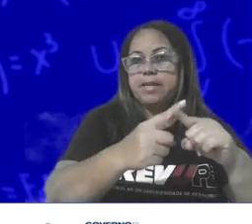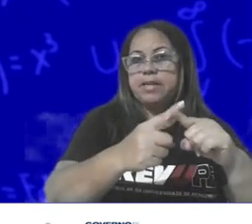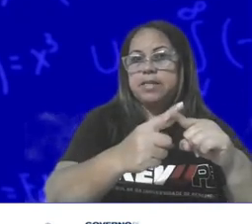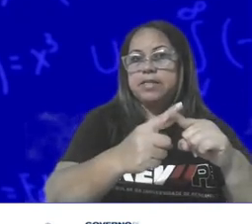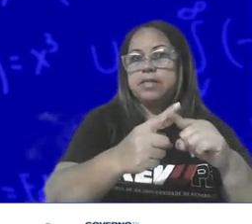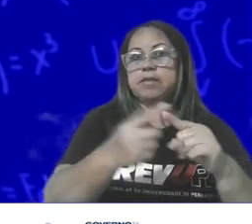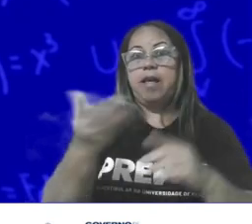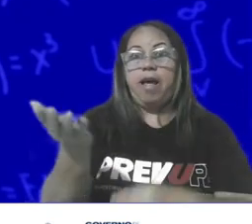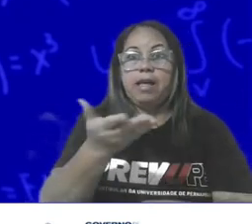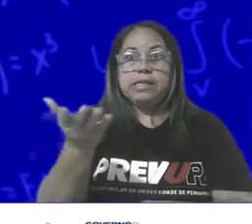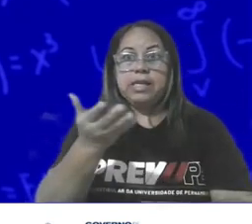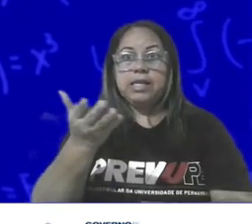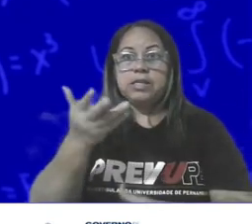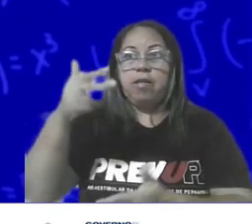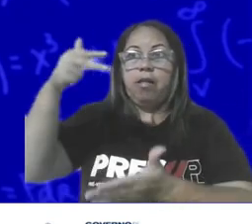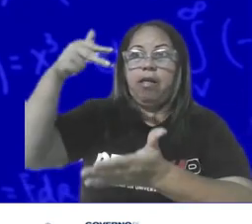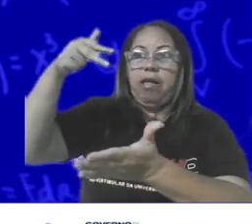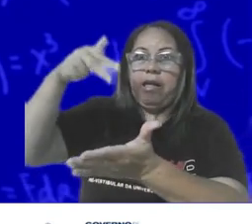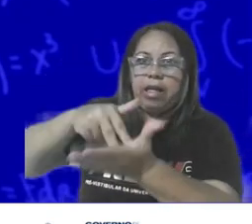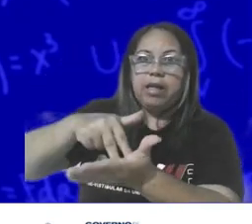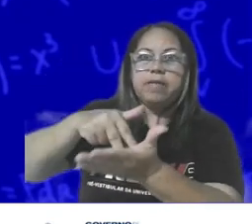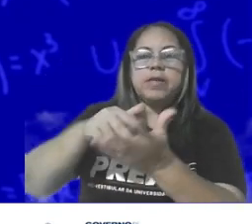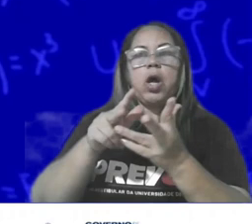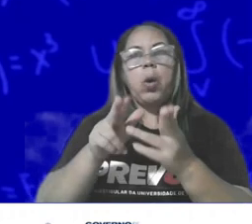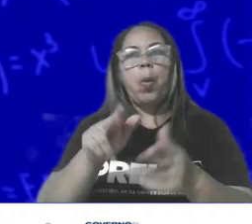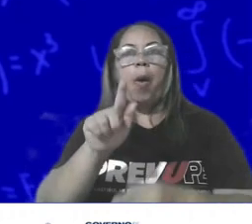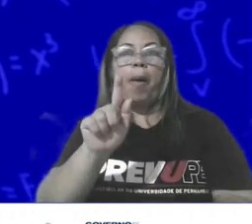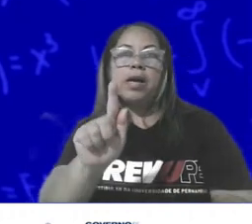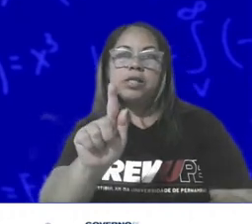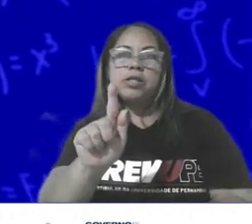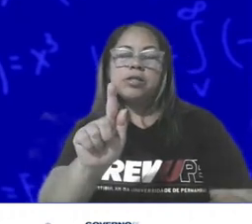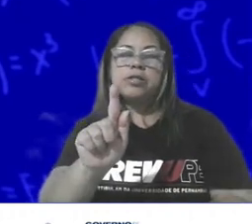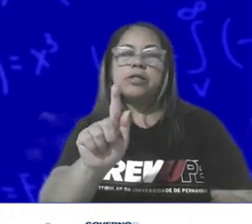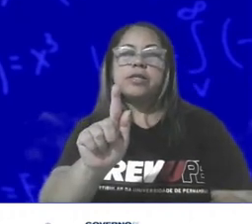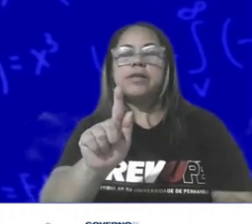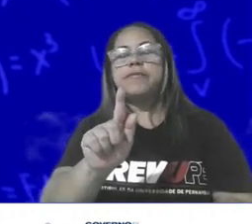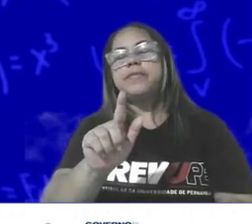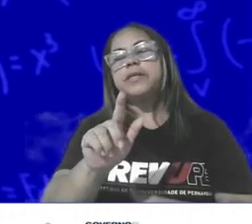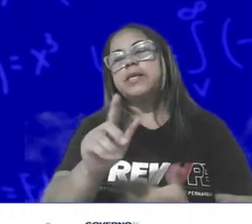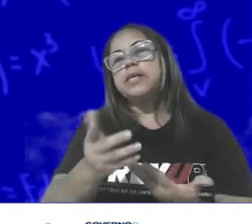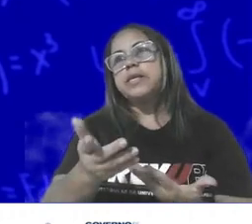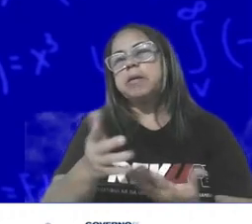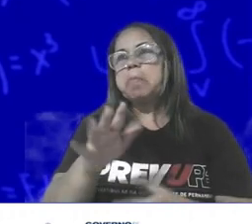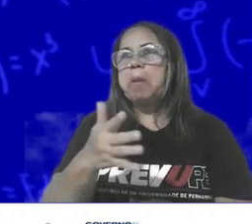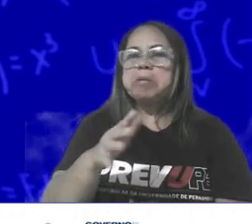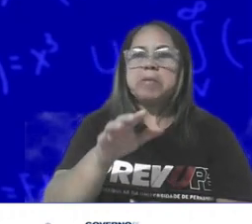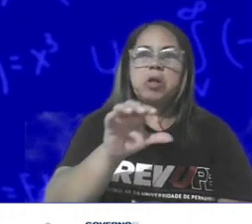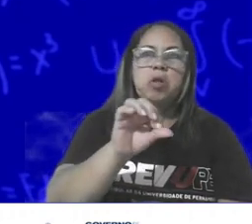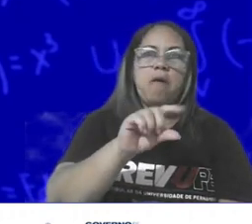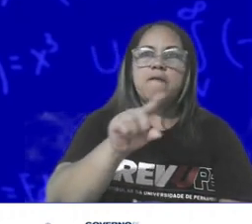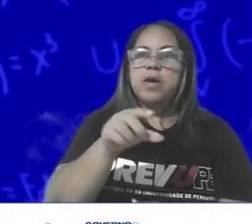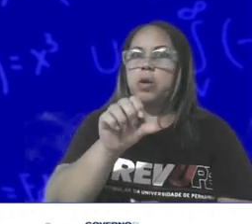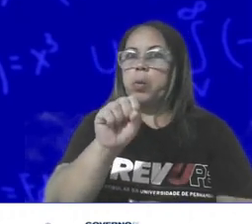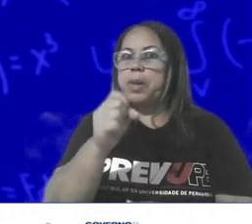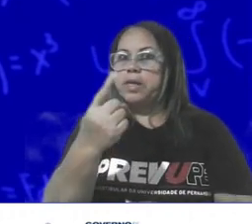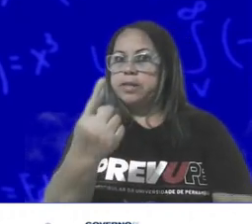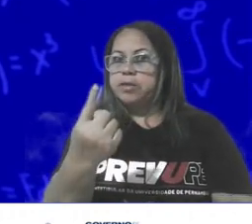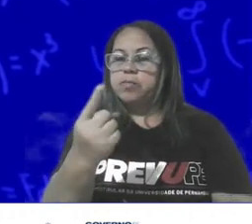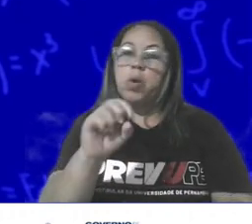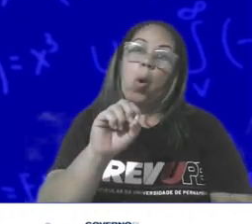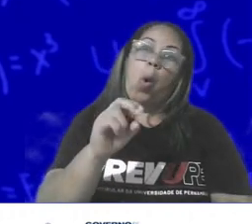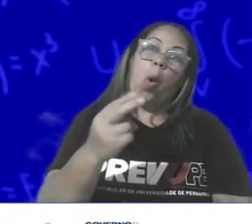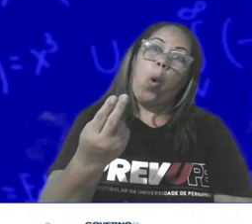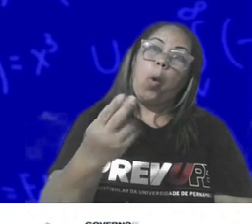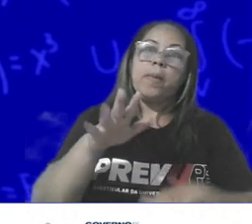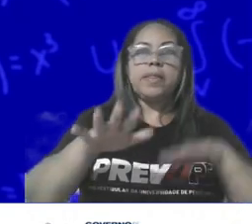vezes a aceleração da gravidade, que é igual a g, e que é aproximadamente 9,81,